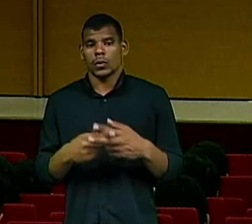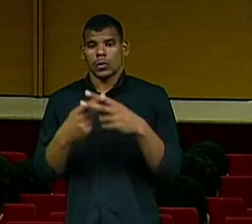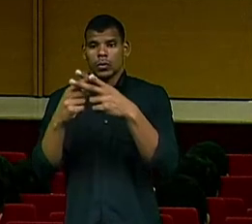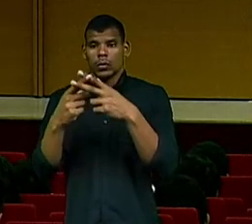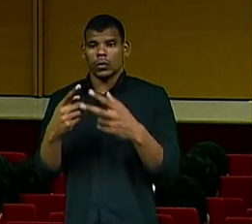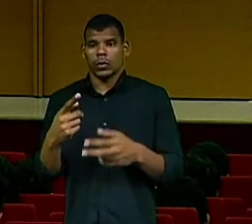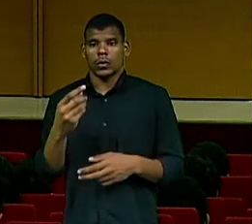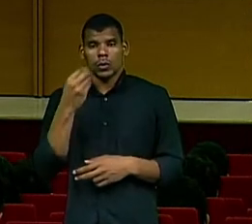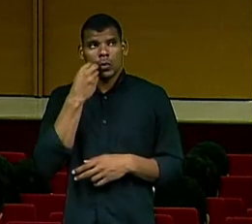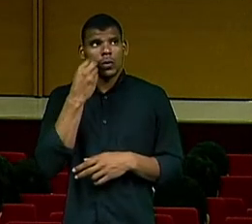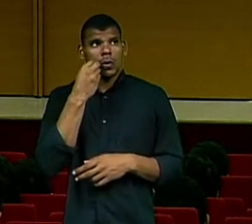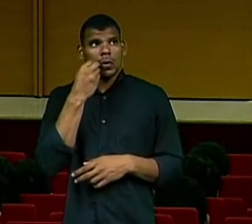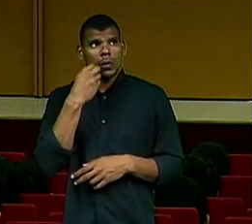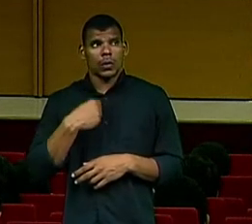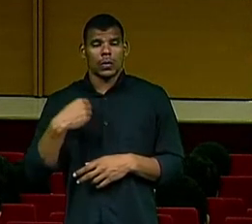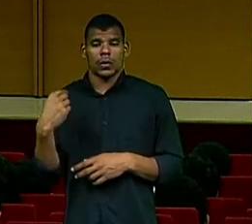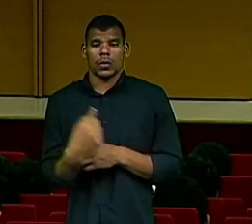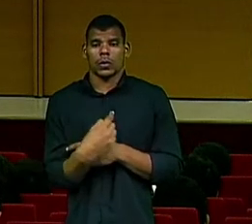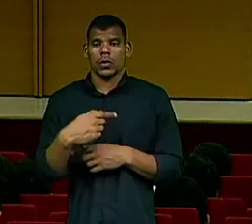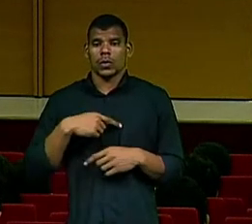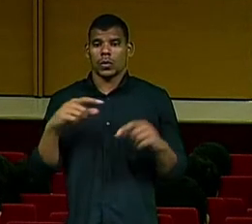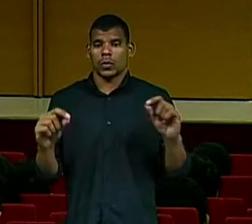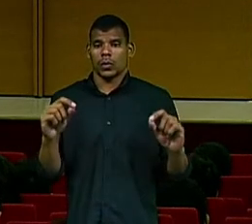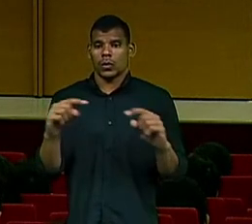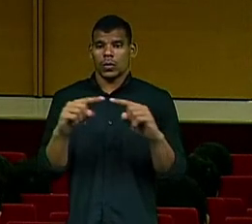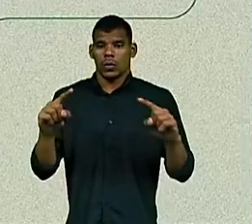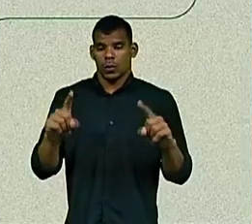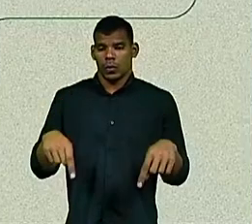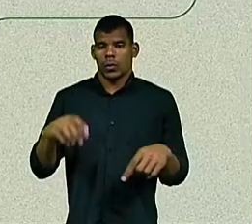a gente vai ter o Plano Cruzado